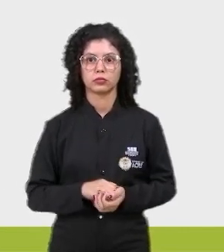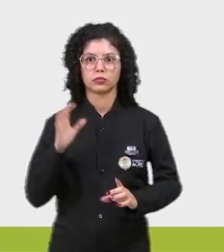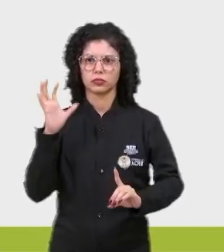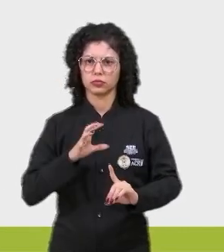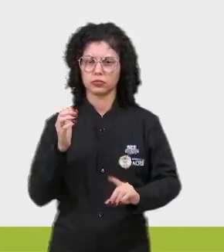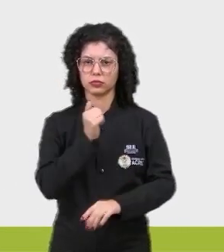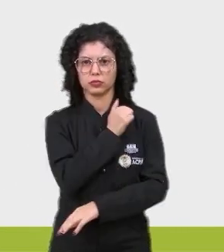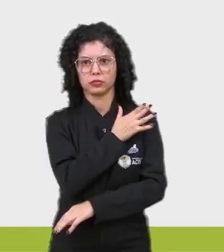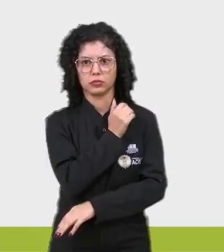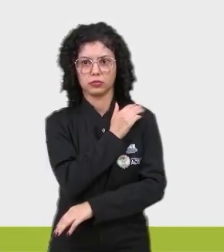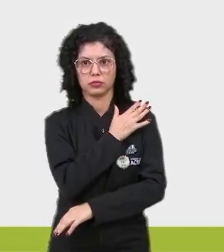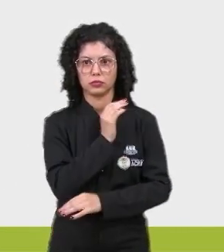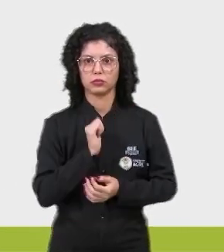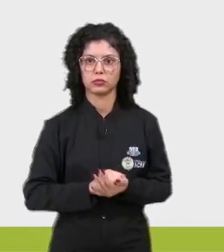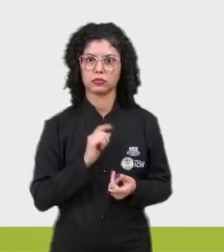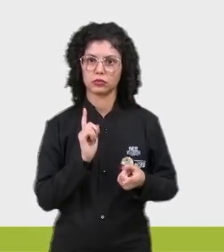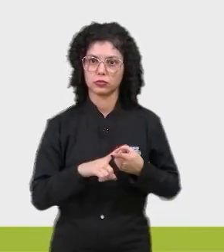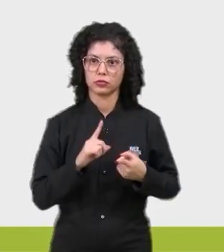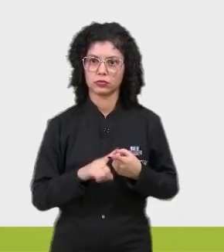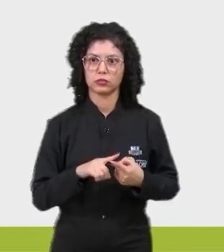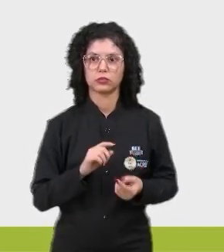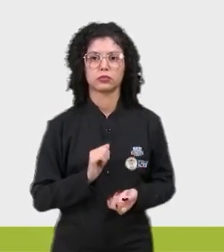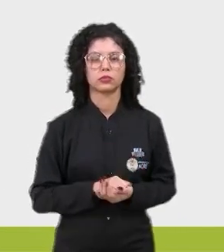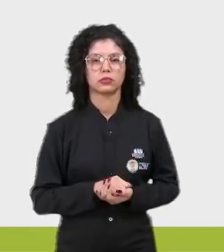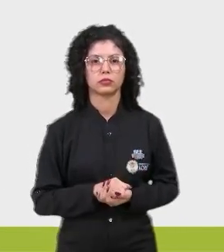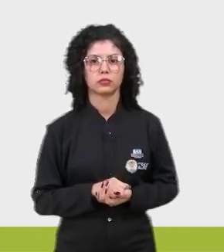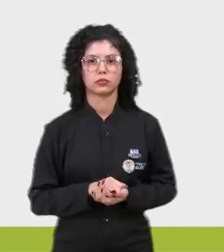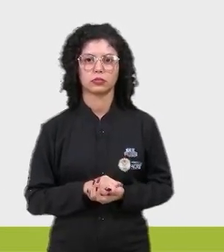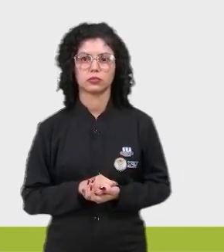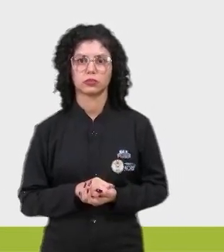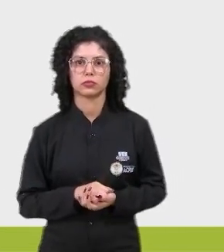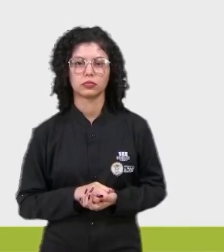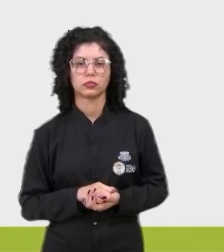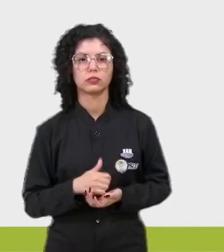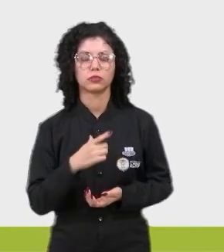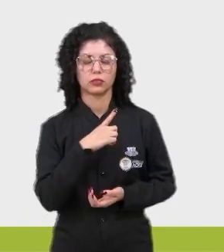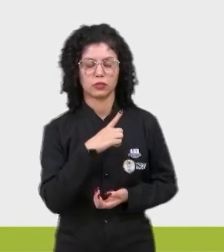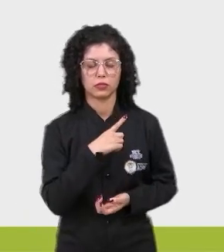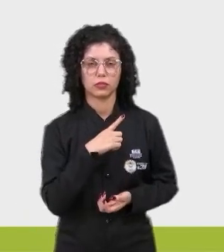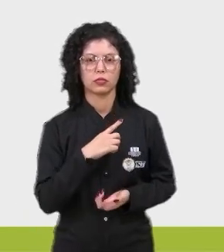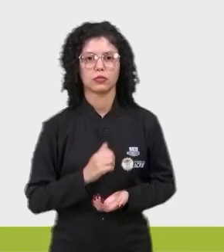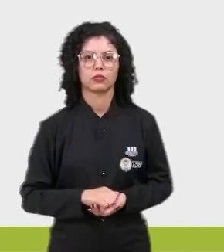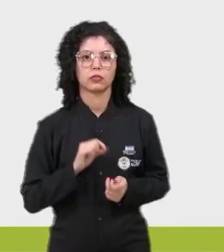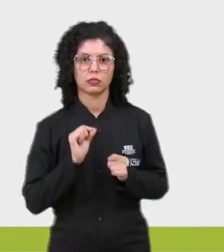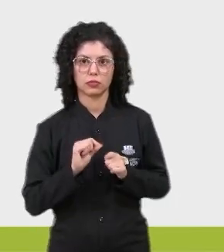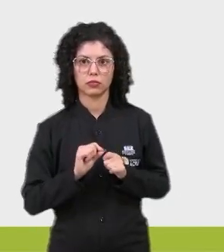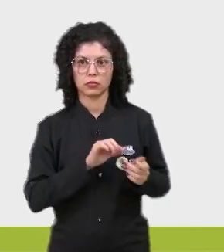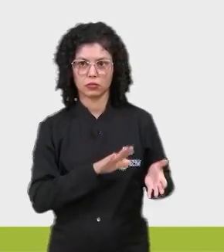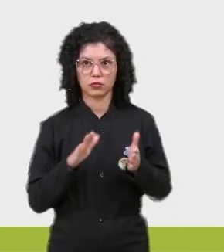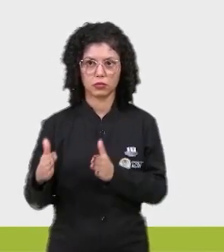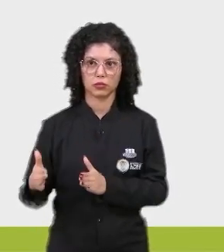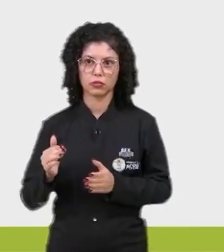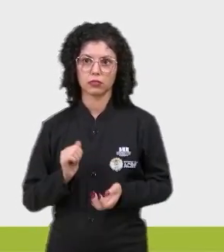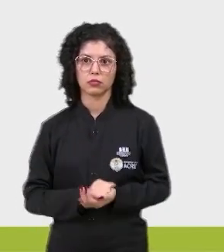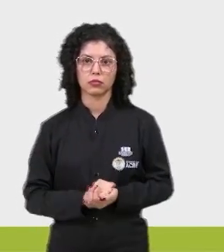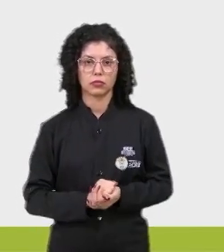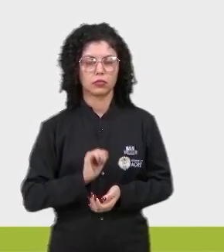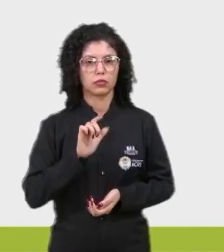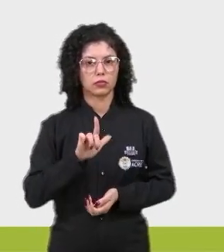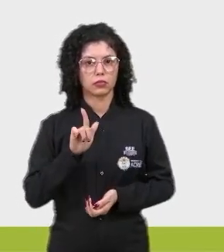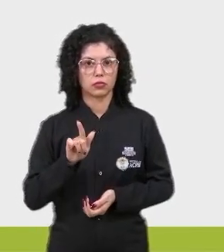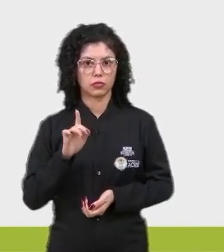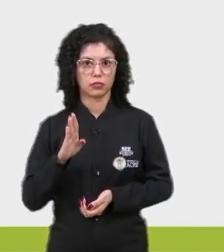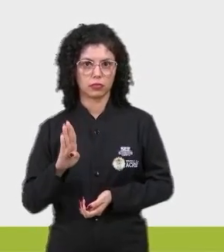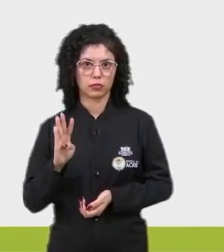muito preconceito, né, por conta de ser, né, fazer parte da comunidade